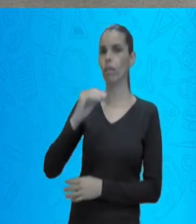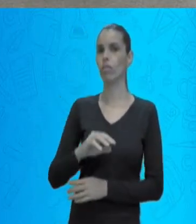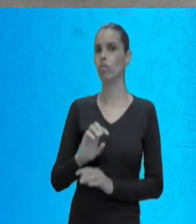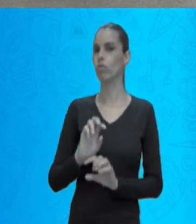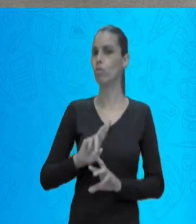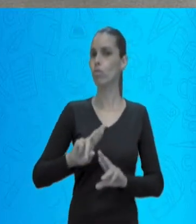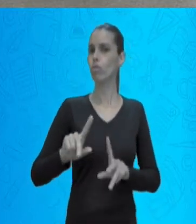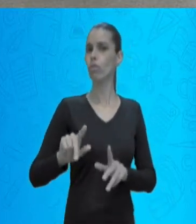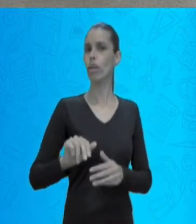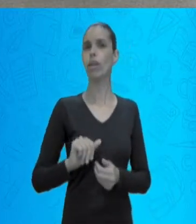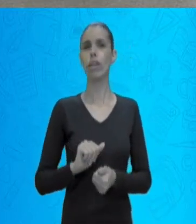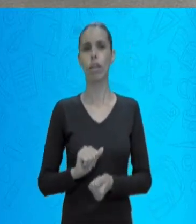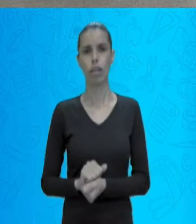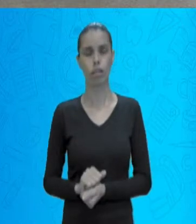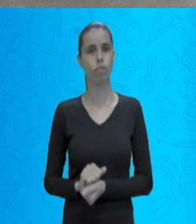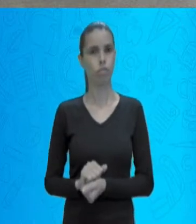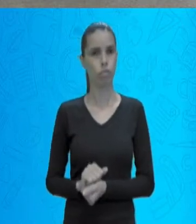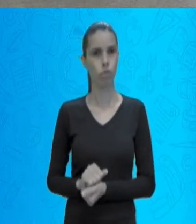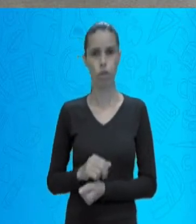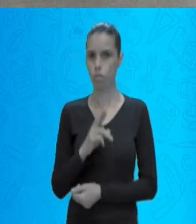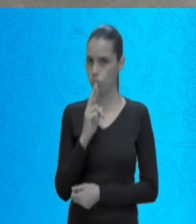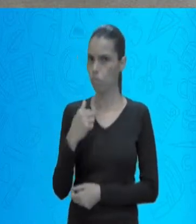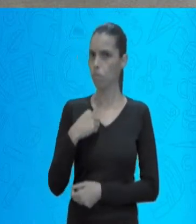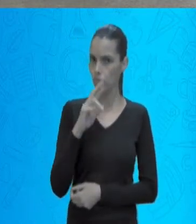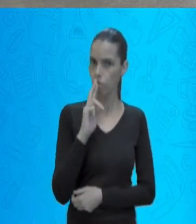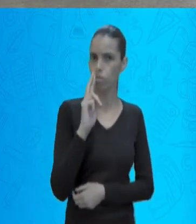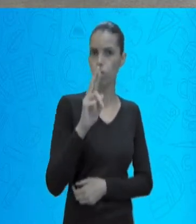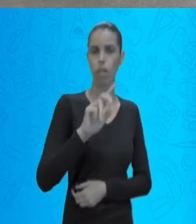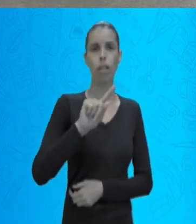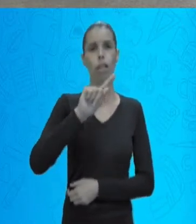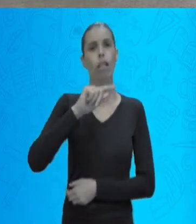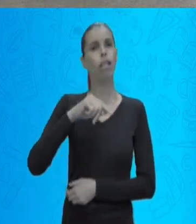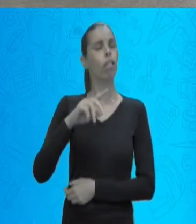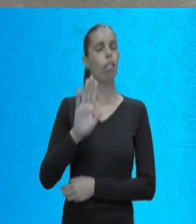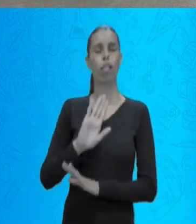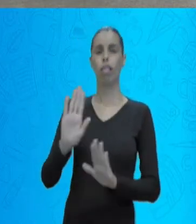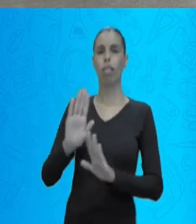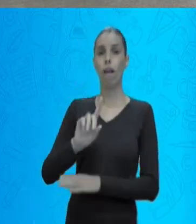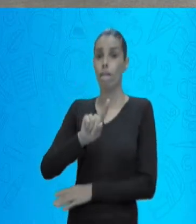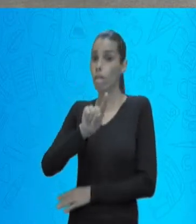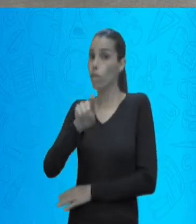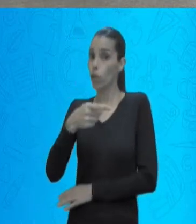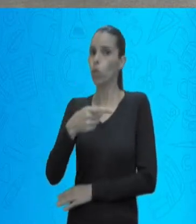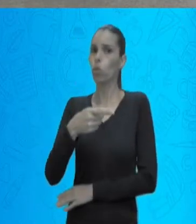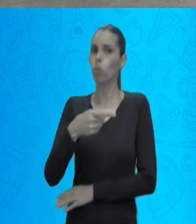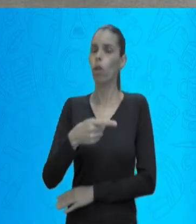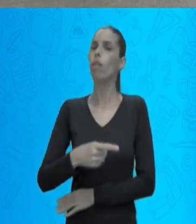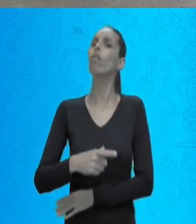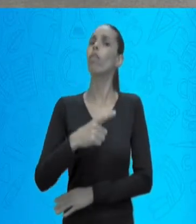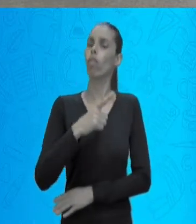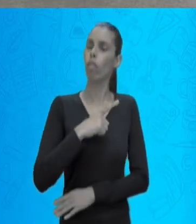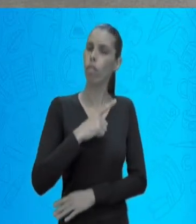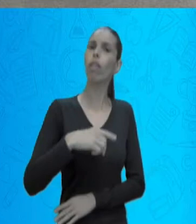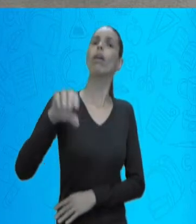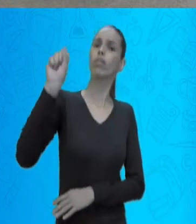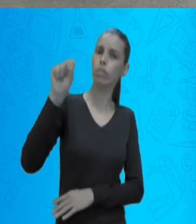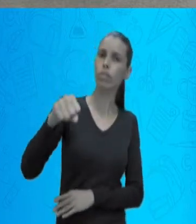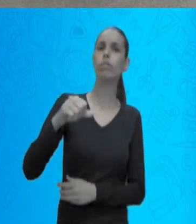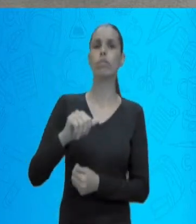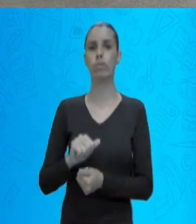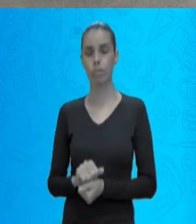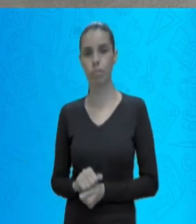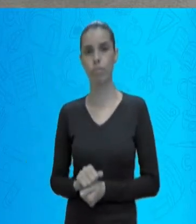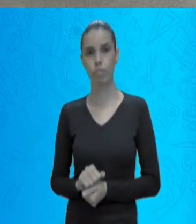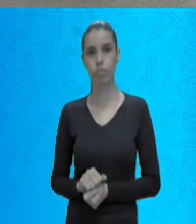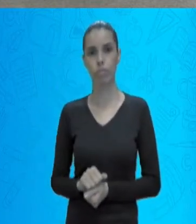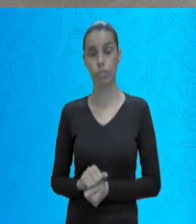ter Copa do Mundo? Não vai ter? E eu respondi assim, não, vai ter Copa do Mundo. Quer dizer, tem sim, claro que vai